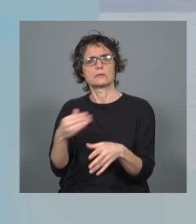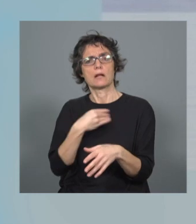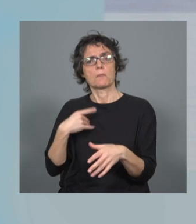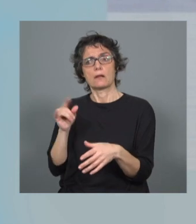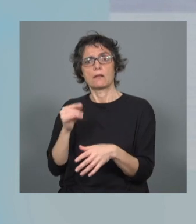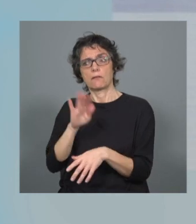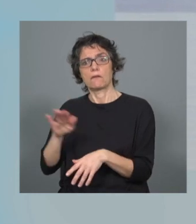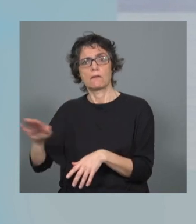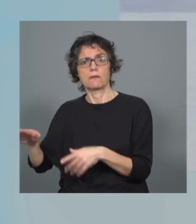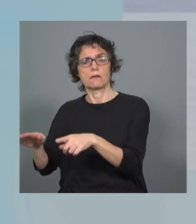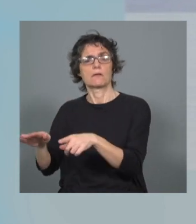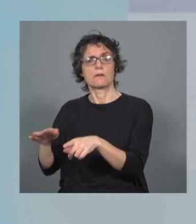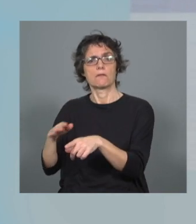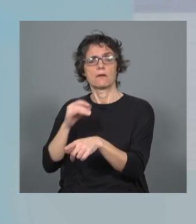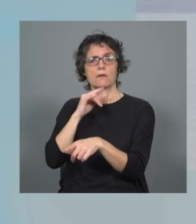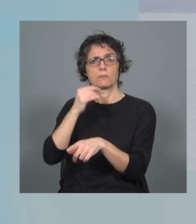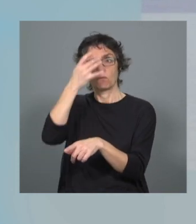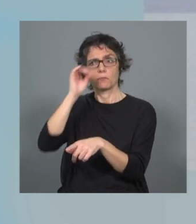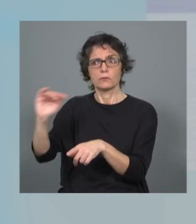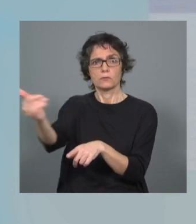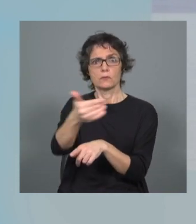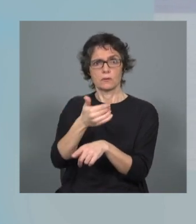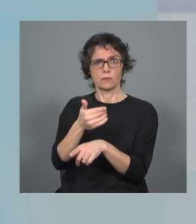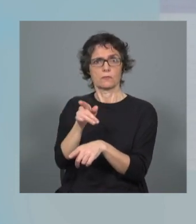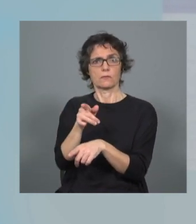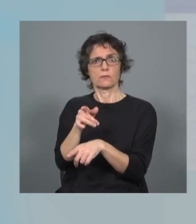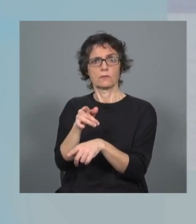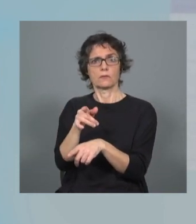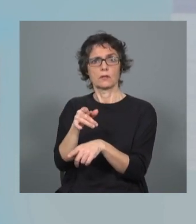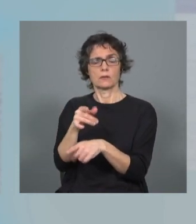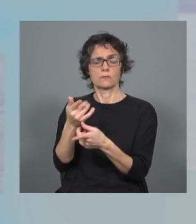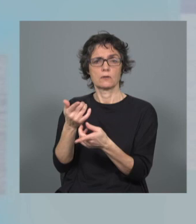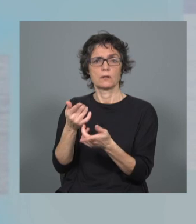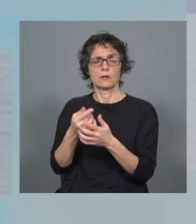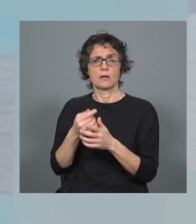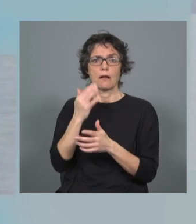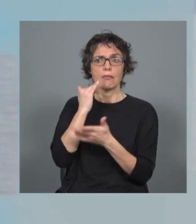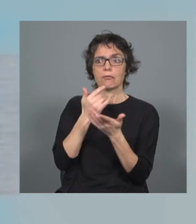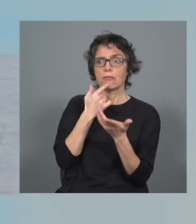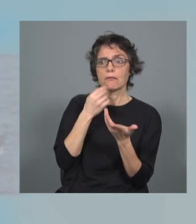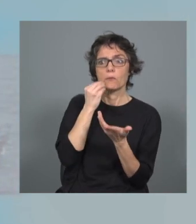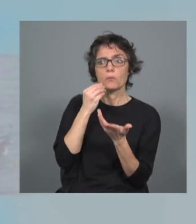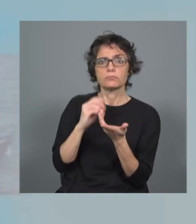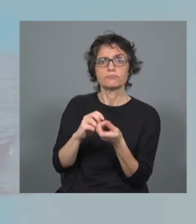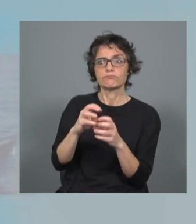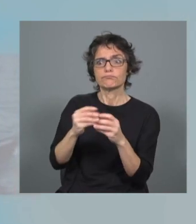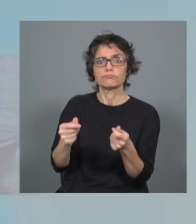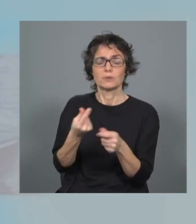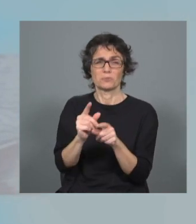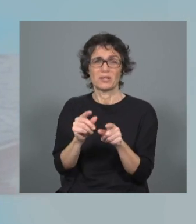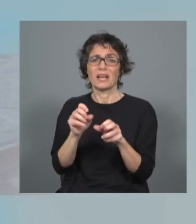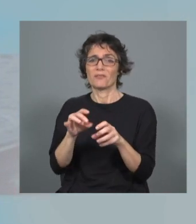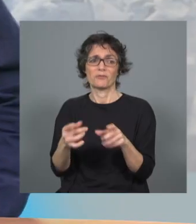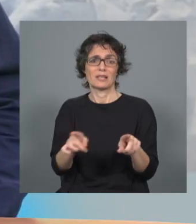chamada para dar o seu parecer e para resolver este problema da inconstitucionalidade, se não ficarmos na dimensão política. Claro,